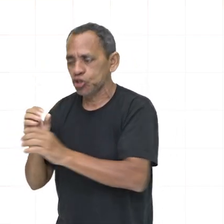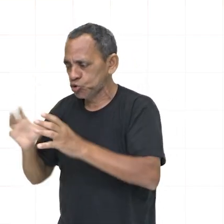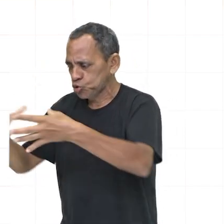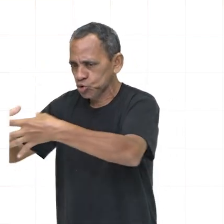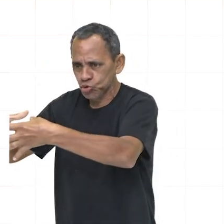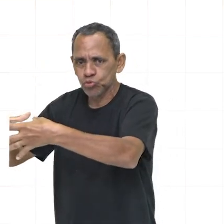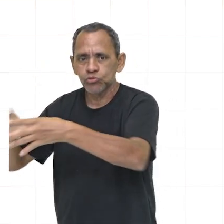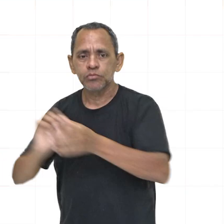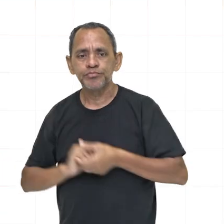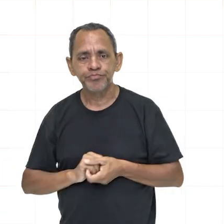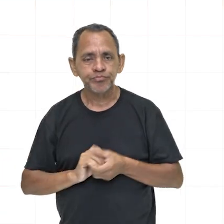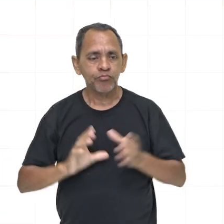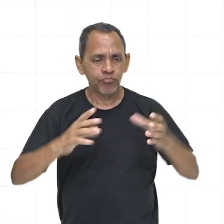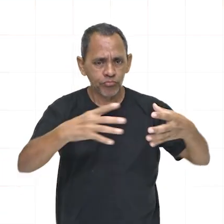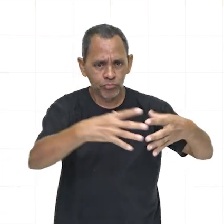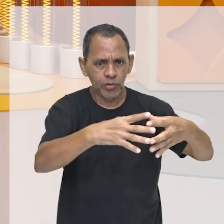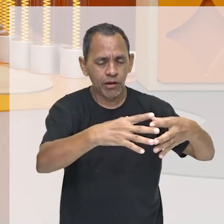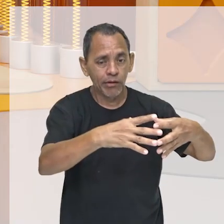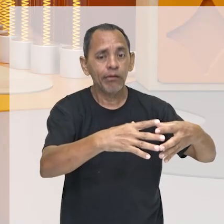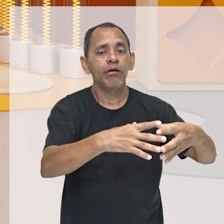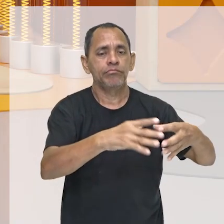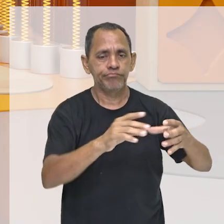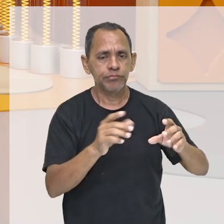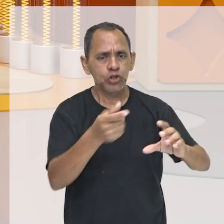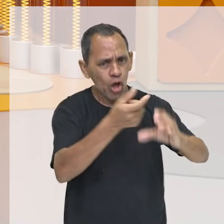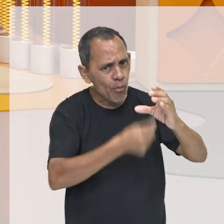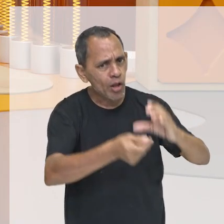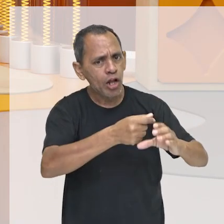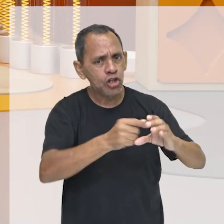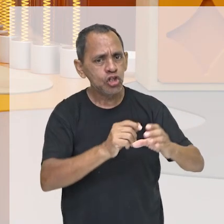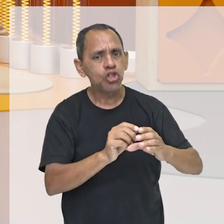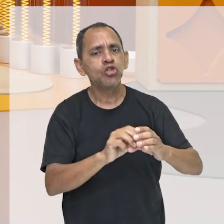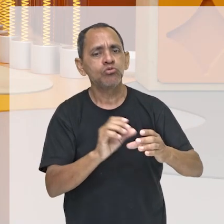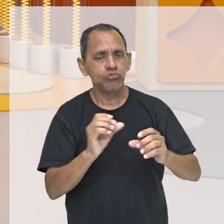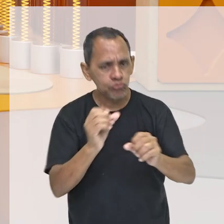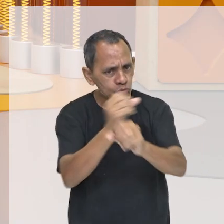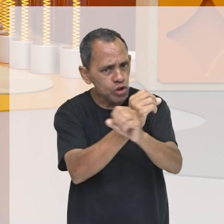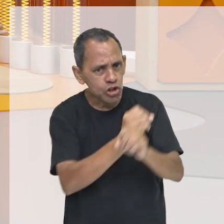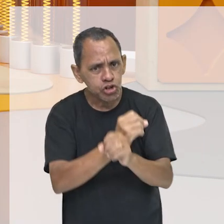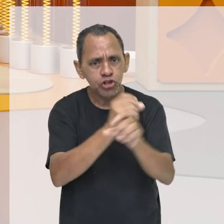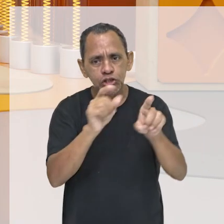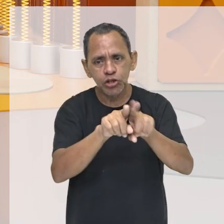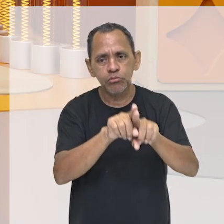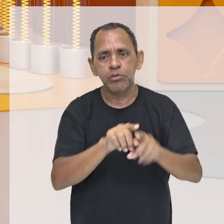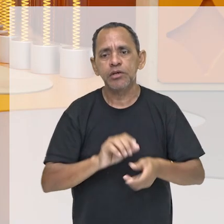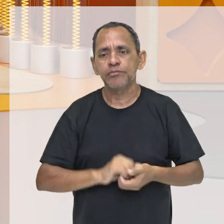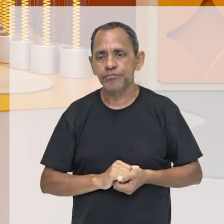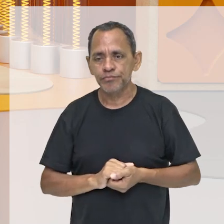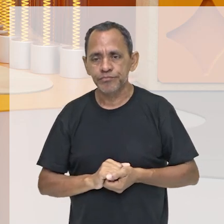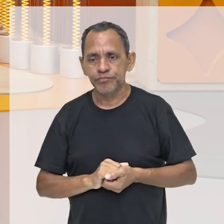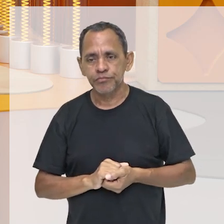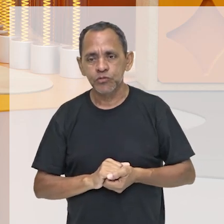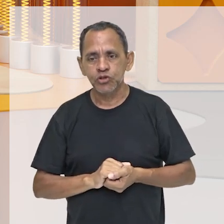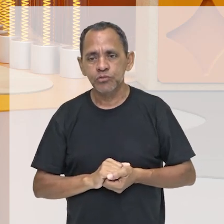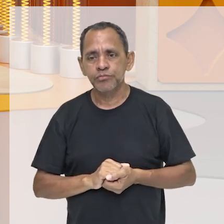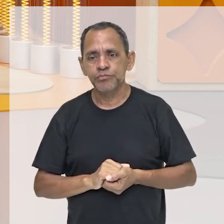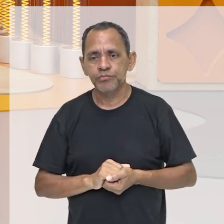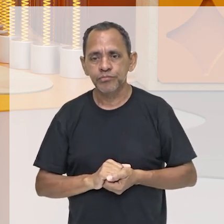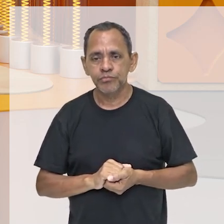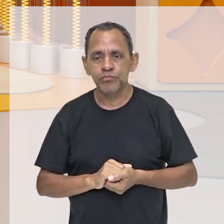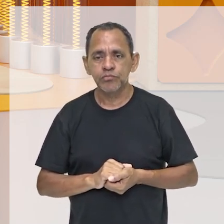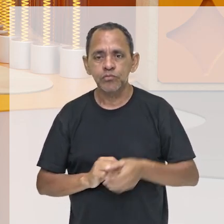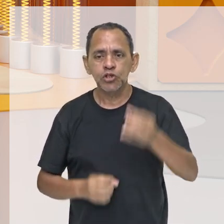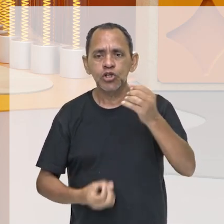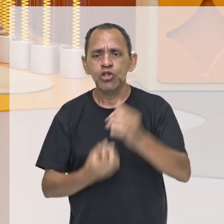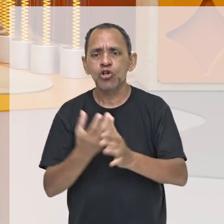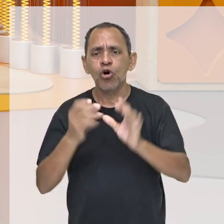ameaças socialistas, os socialistas se protegerem da ameaça dos capitalistas. E aí isso deu origem a